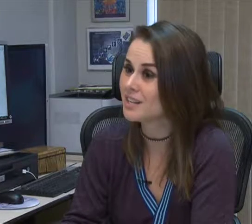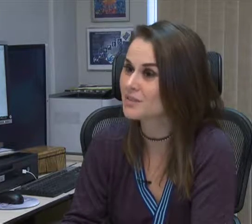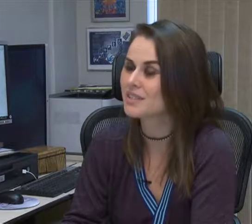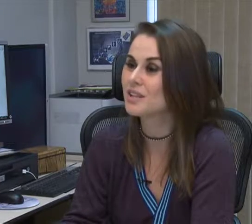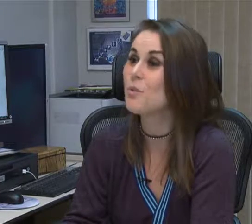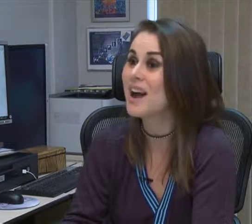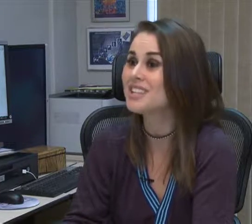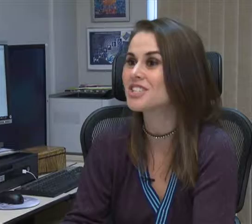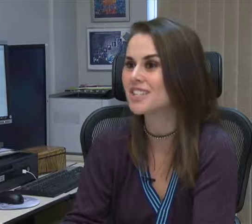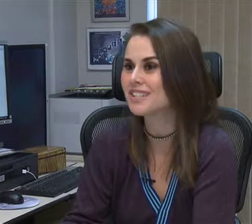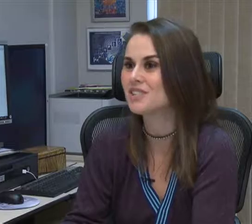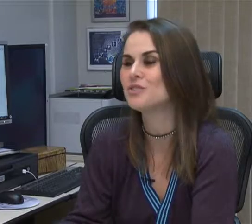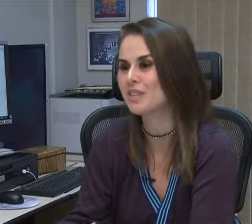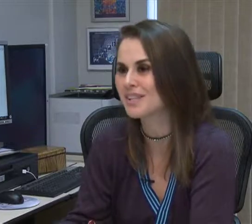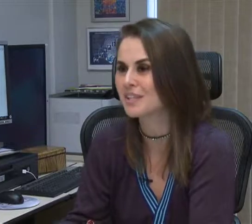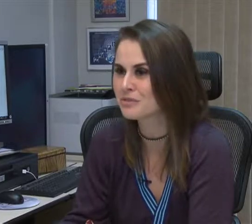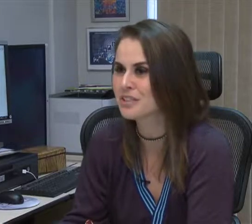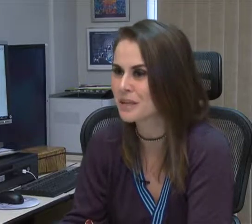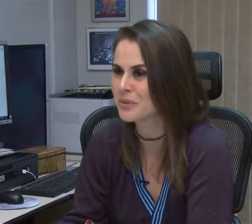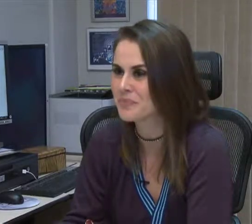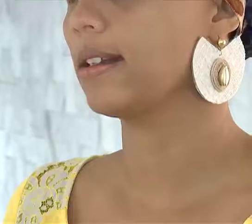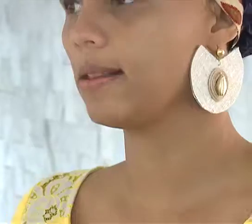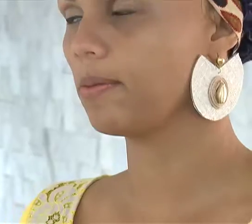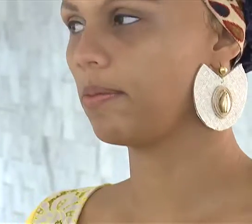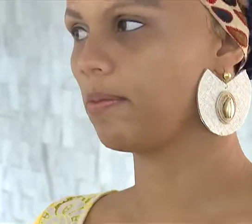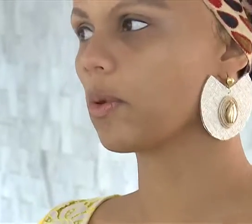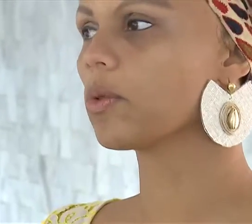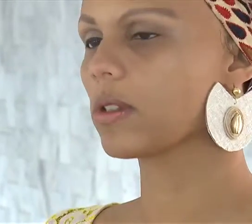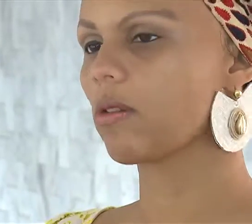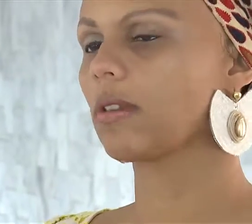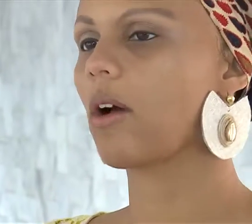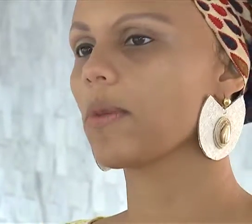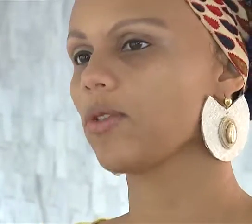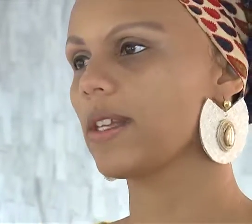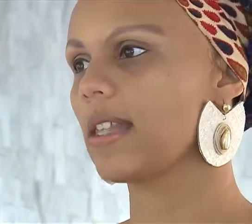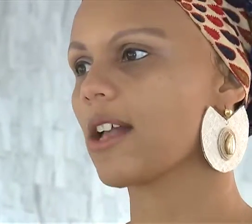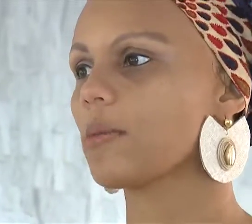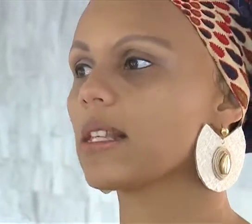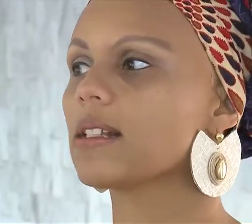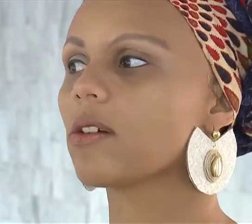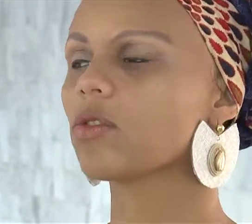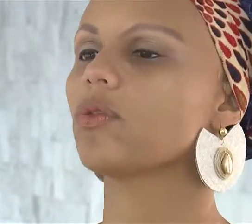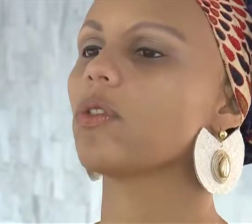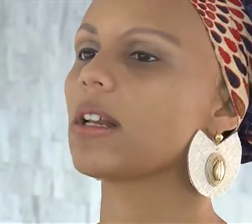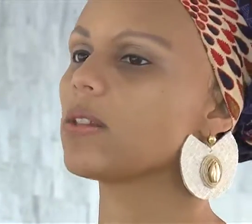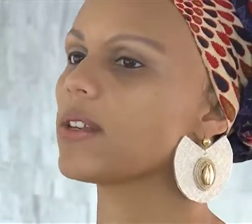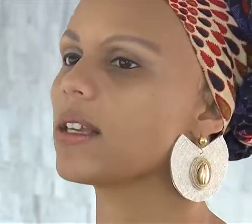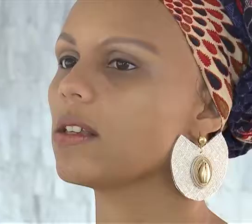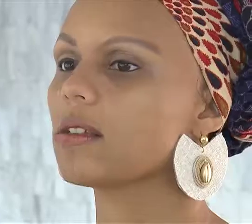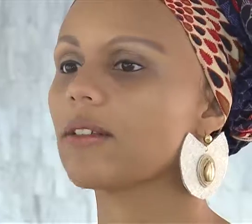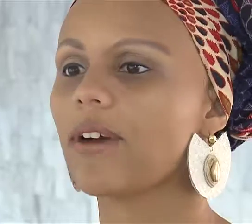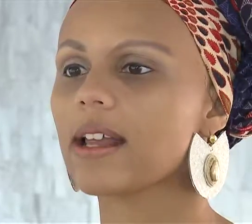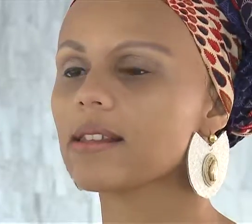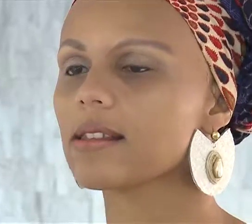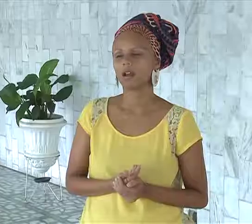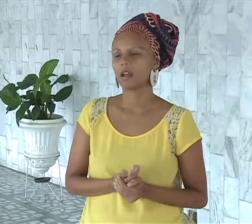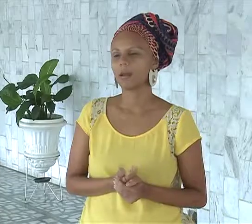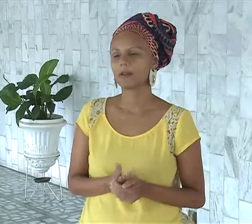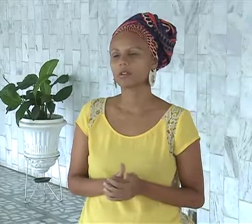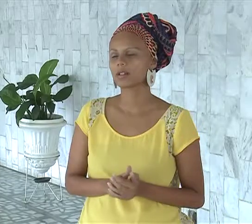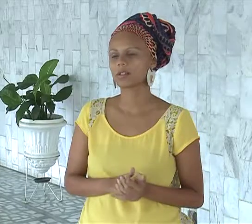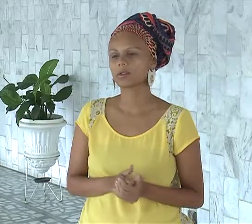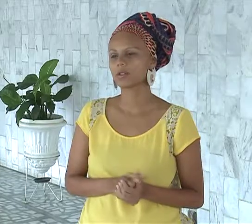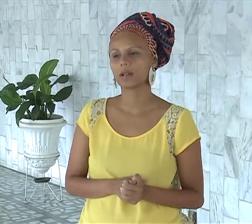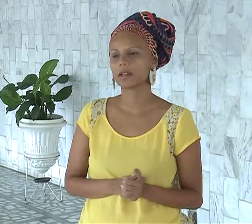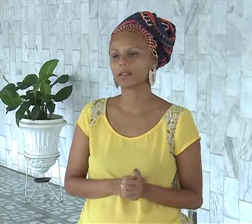de direitos, iguais chances de vencer no final. E para combater o racismo, contamos com a ajuda de pessoas como a Juliana.